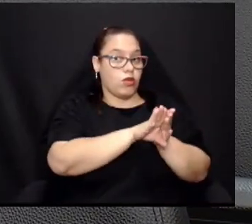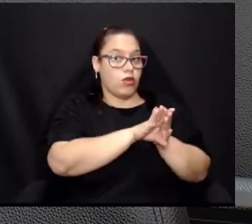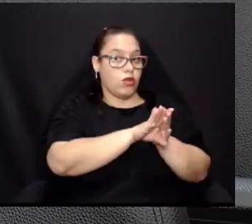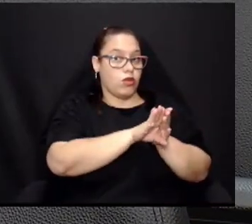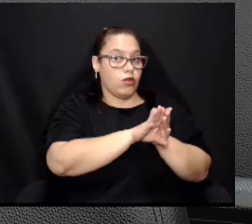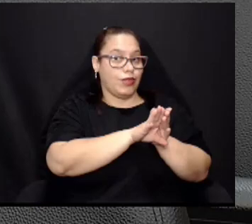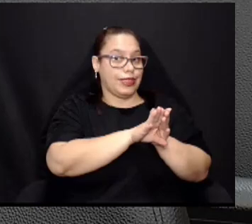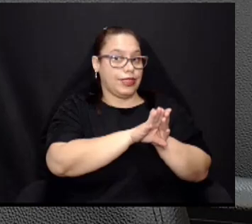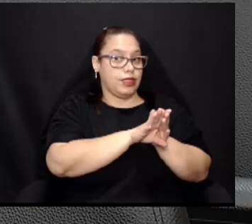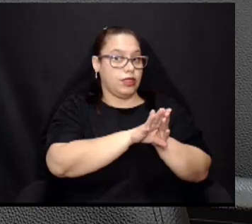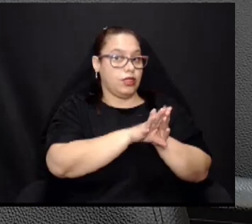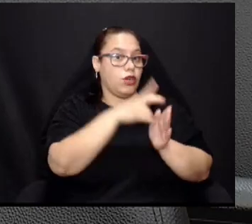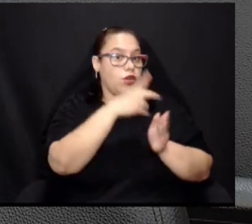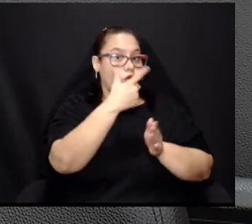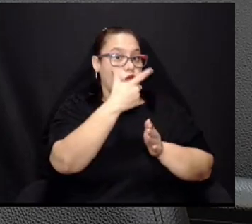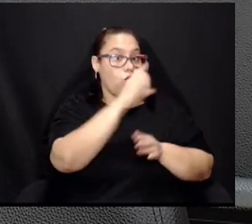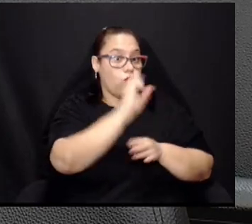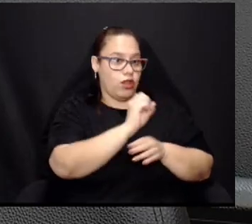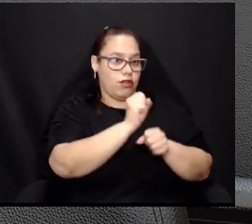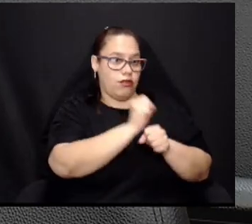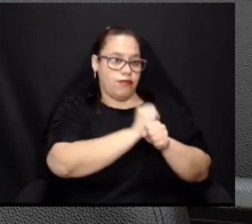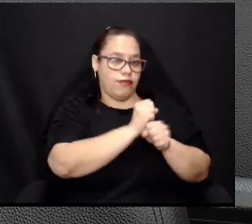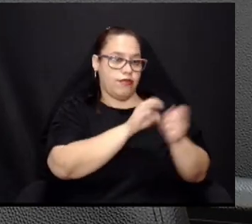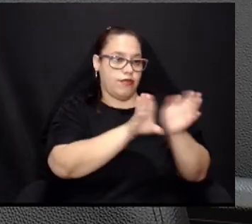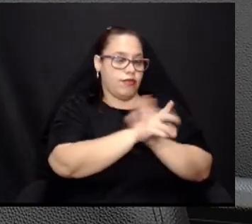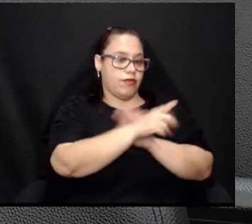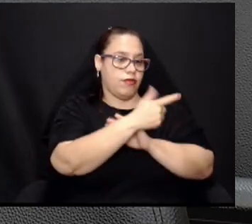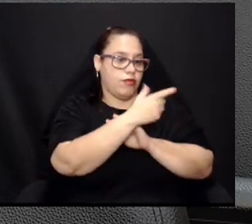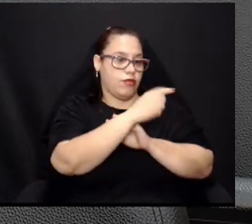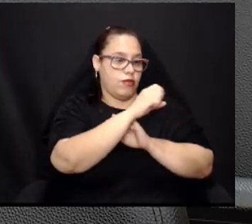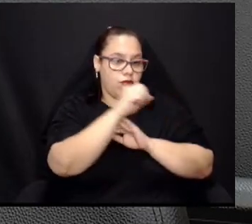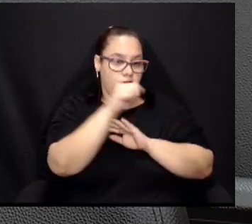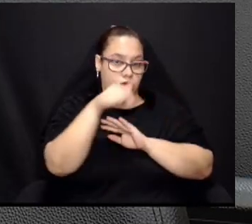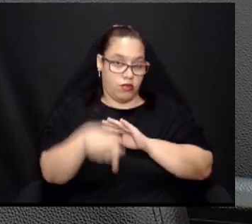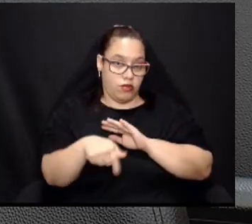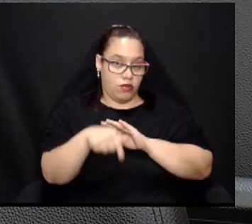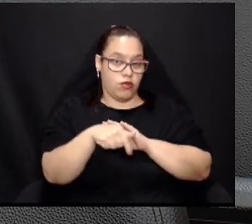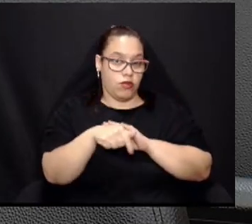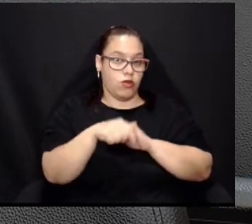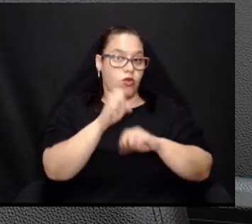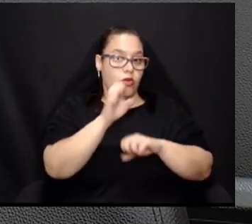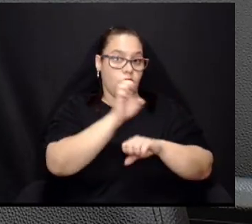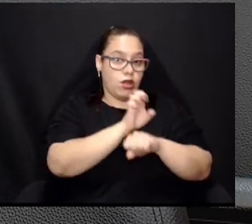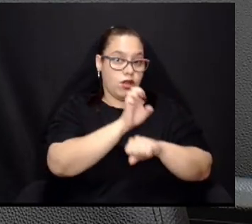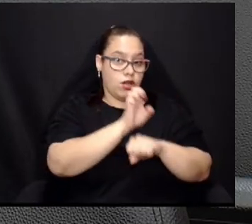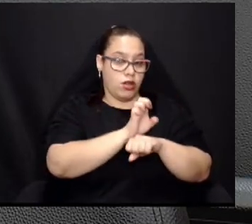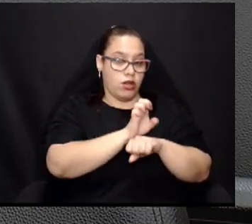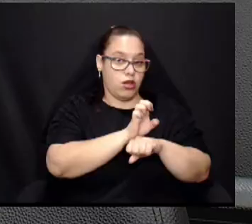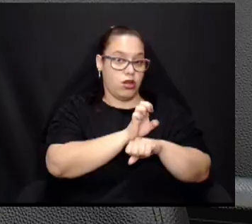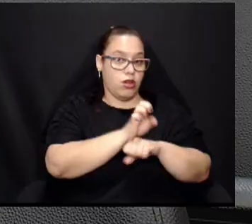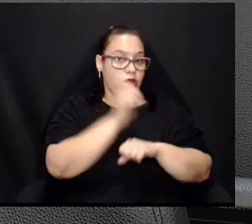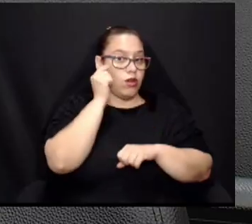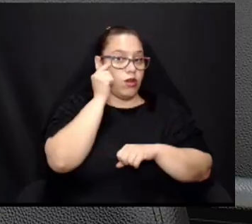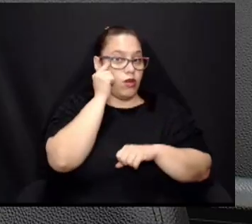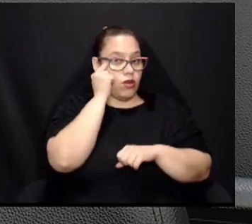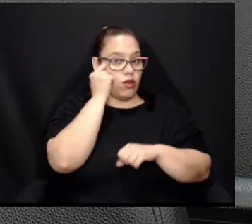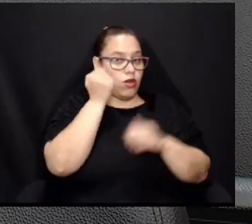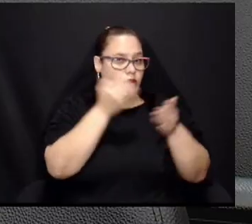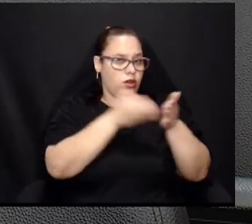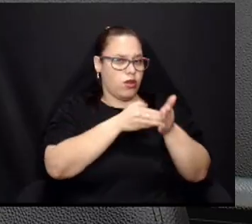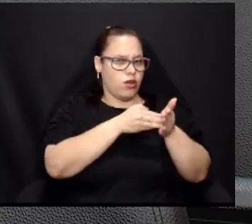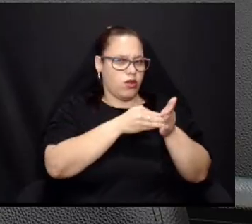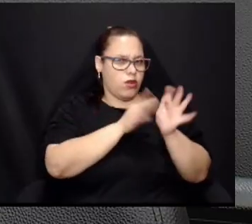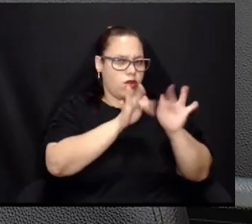20 anos. Eu entrei em 2007 aqui na Câmara Municipal como estagiário, fiquei até fim de